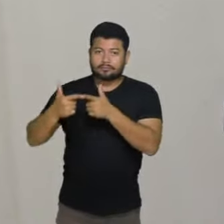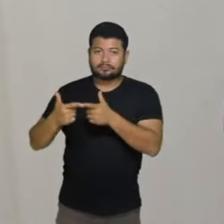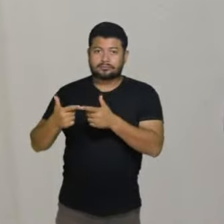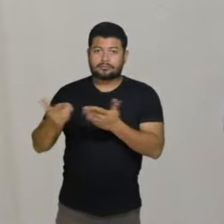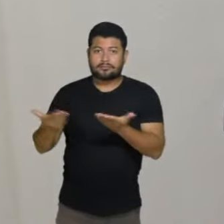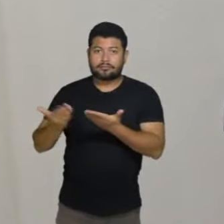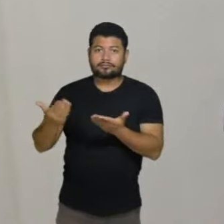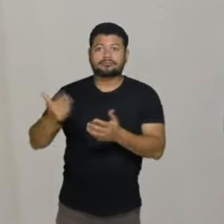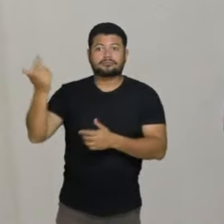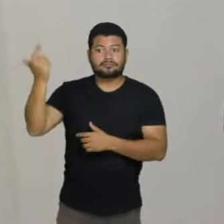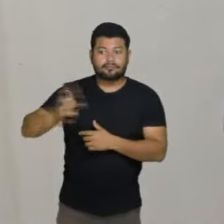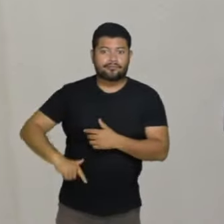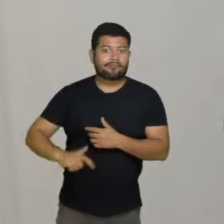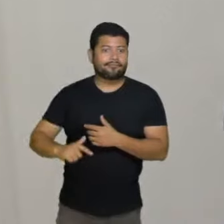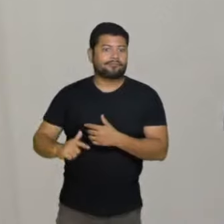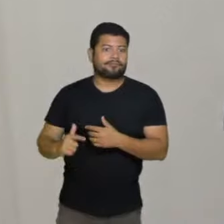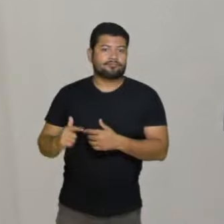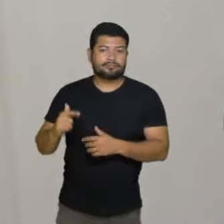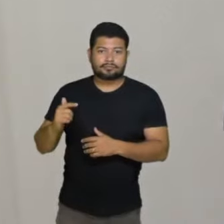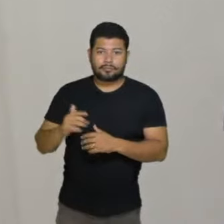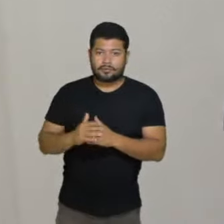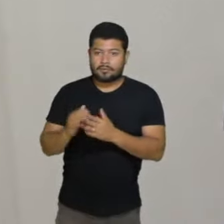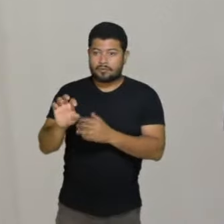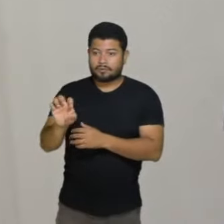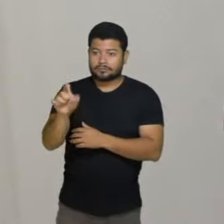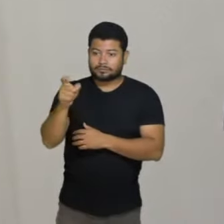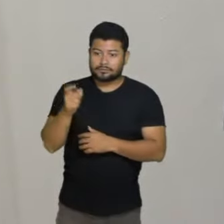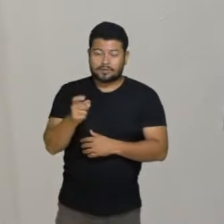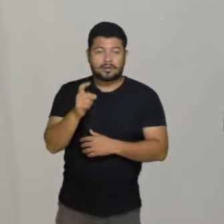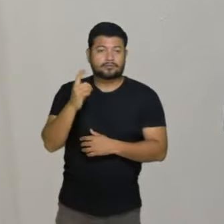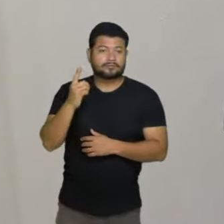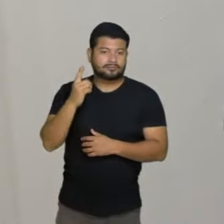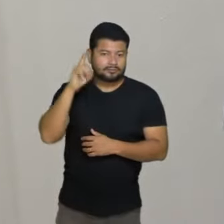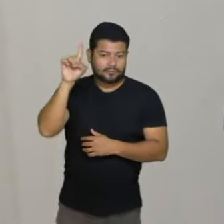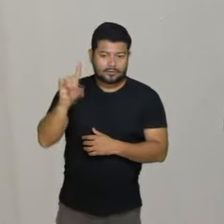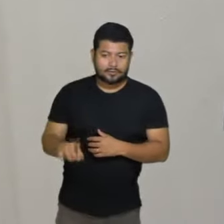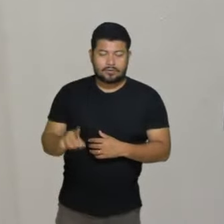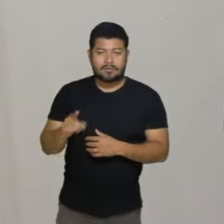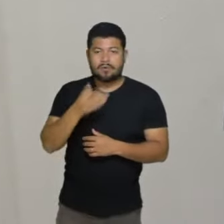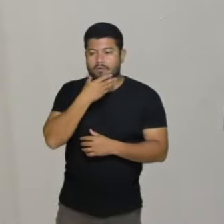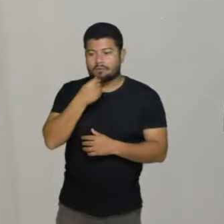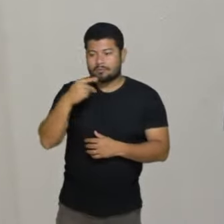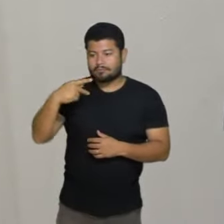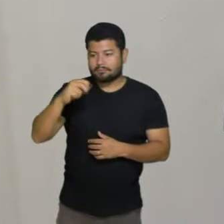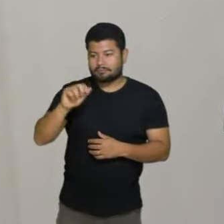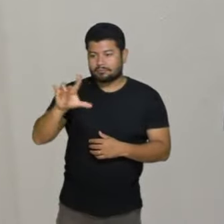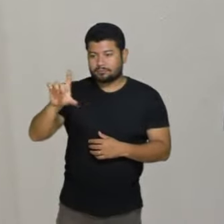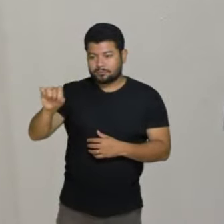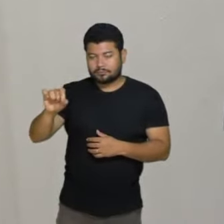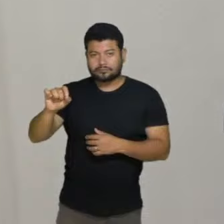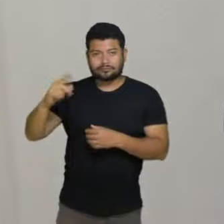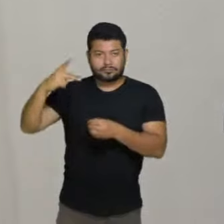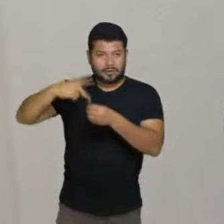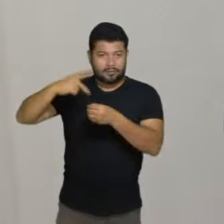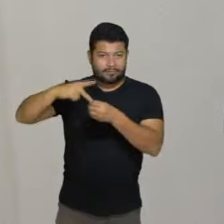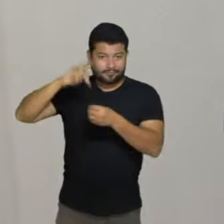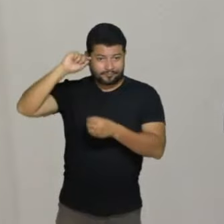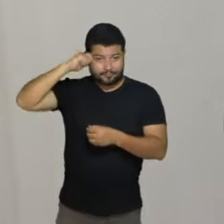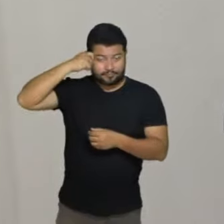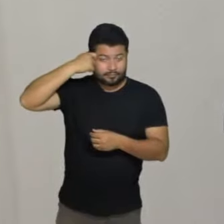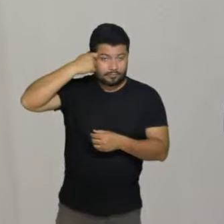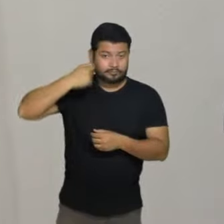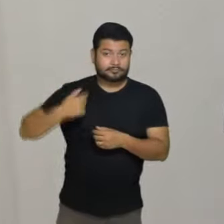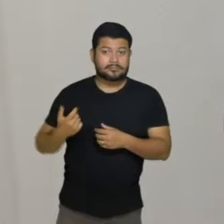crime. O ex-diretor de abastecimento da Petrobras, Paulo Roberto Costa, foi o primeiro ex-integrante da cúpula